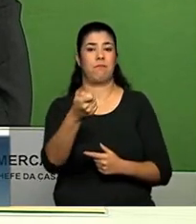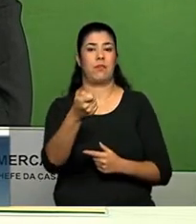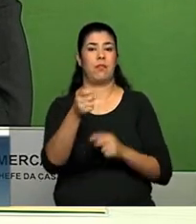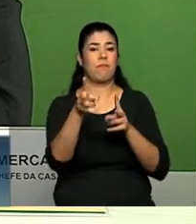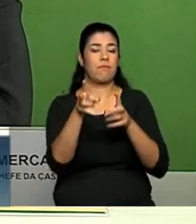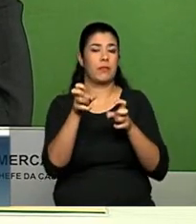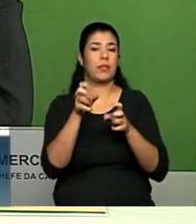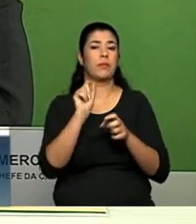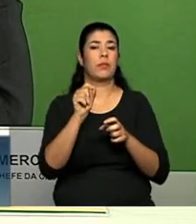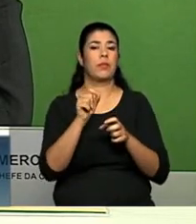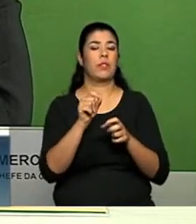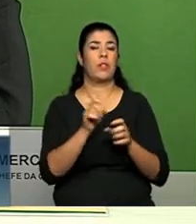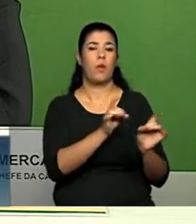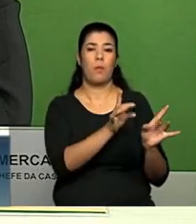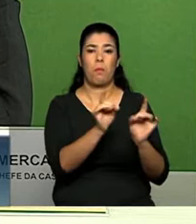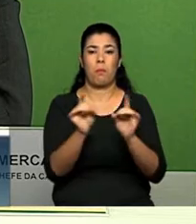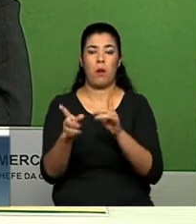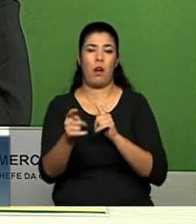mercado financeiro